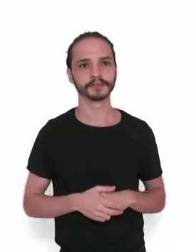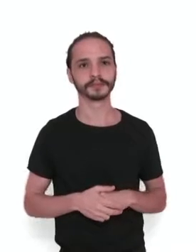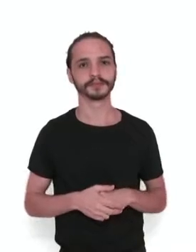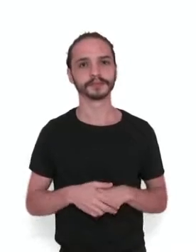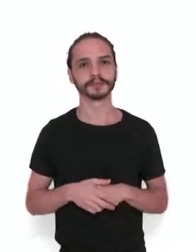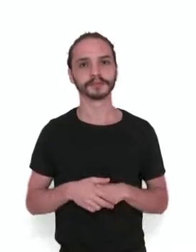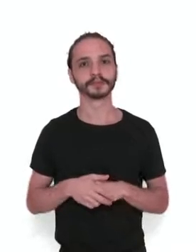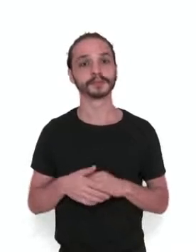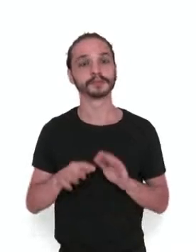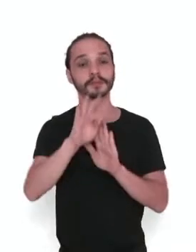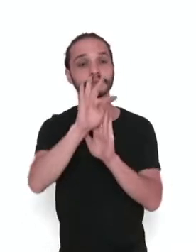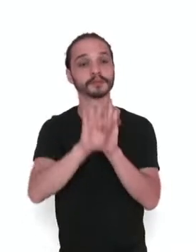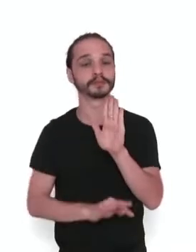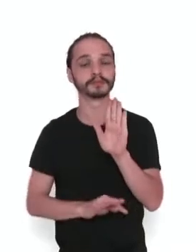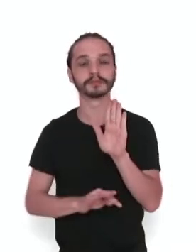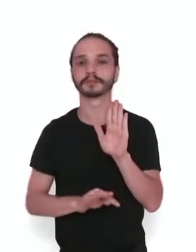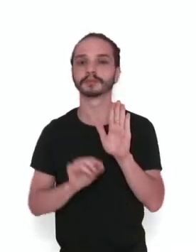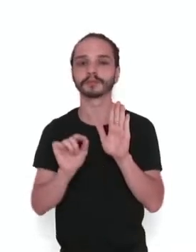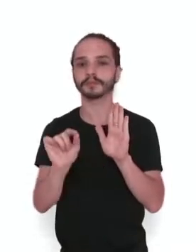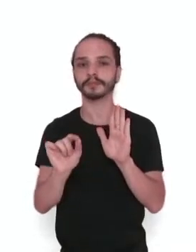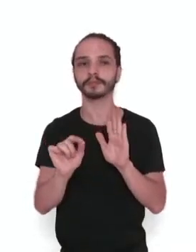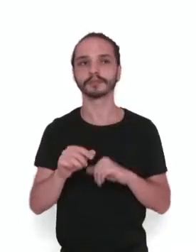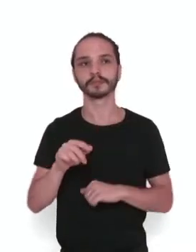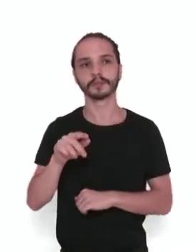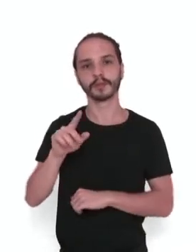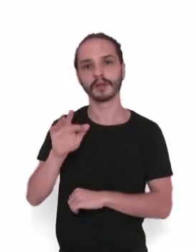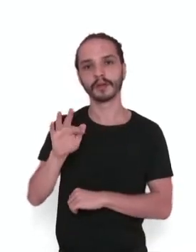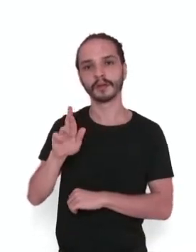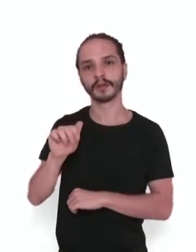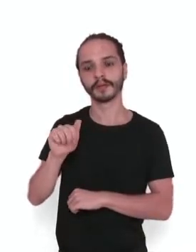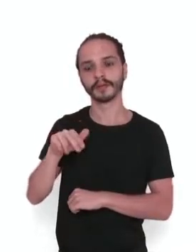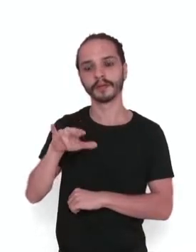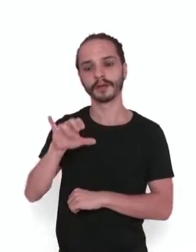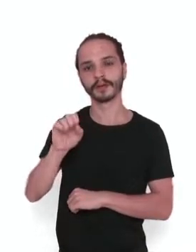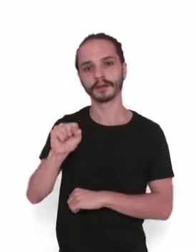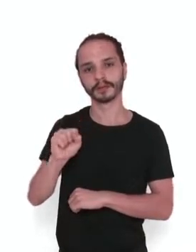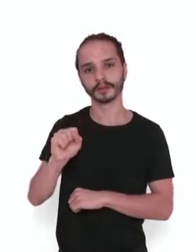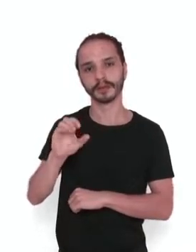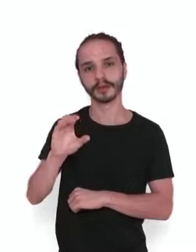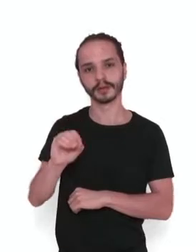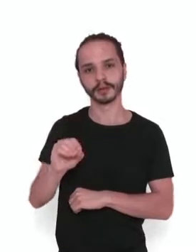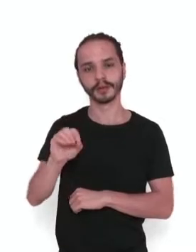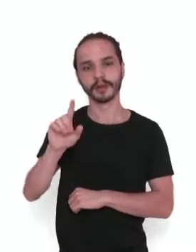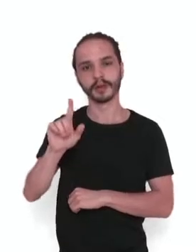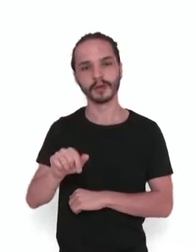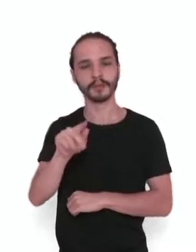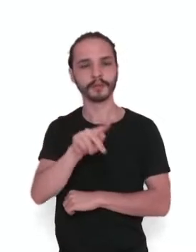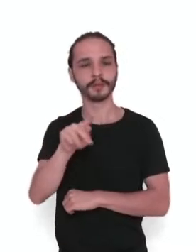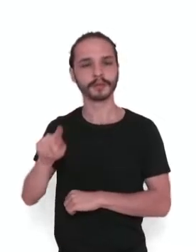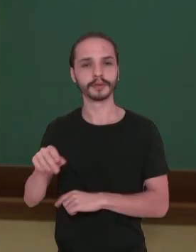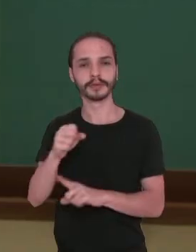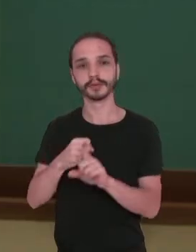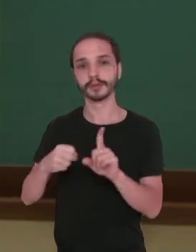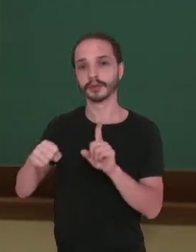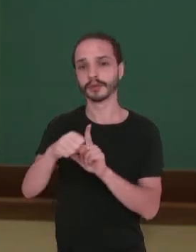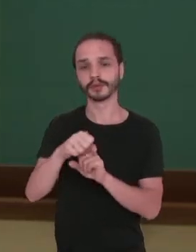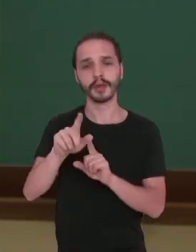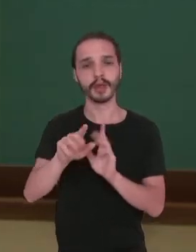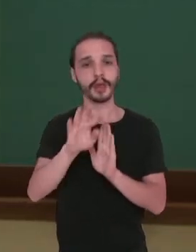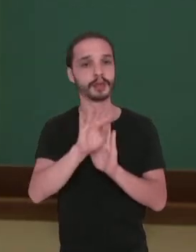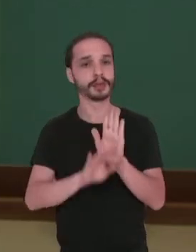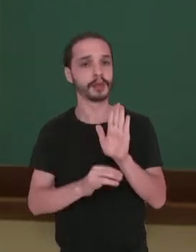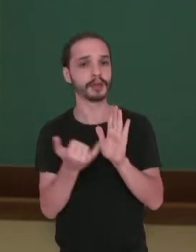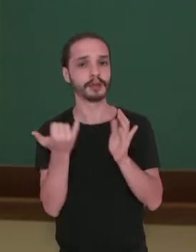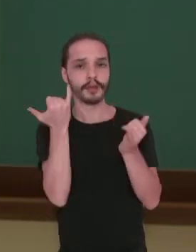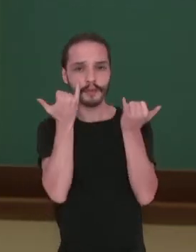estudaremos, por Francisco Porfírio, professor de Sociologia, é um texto informativo. Vamos